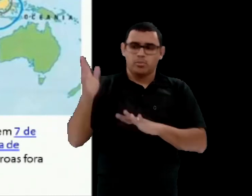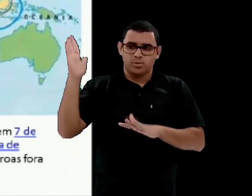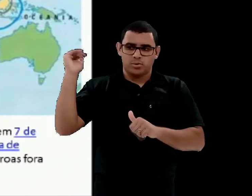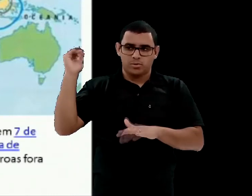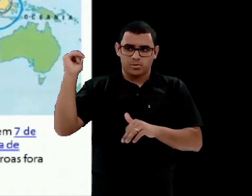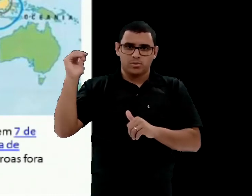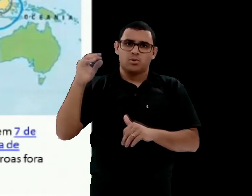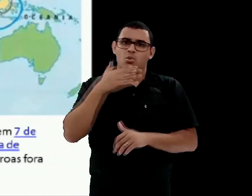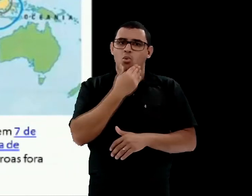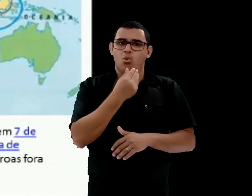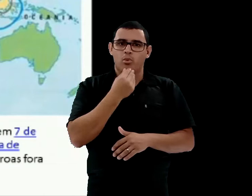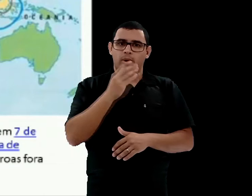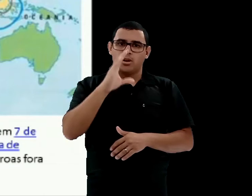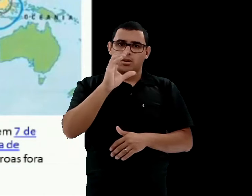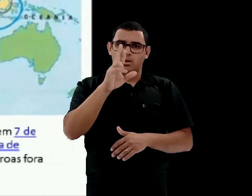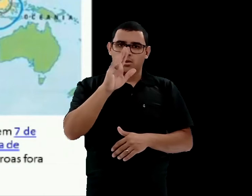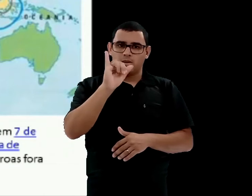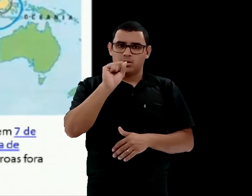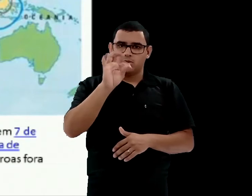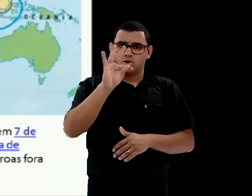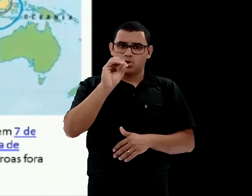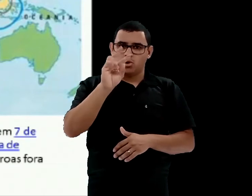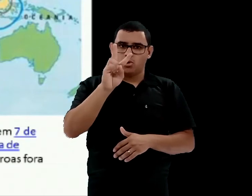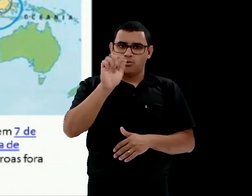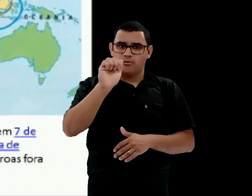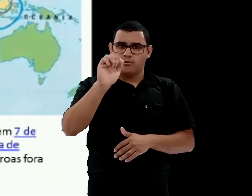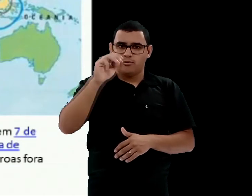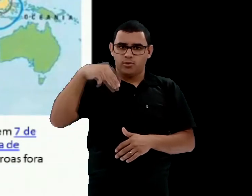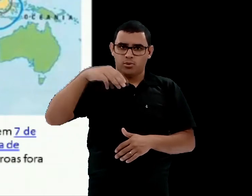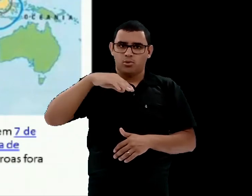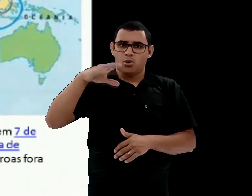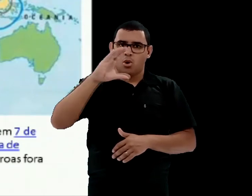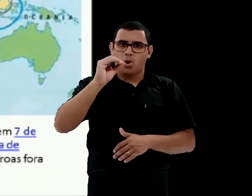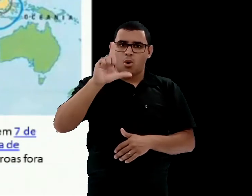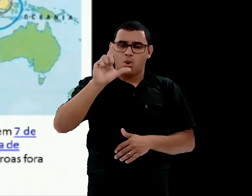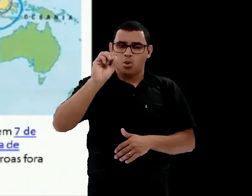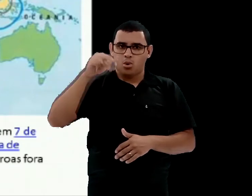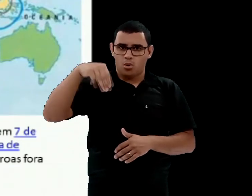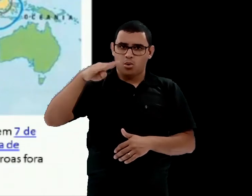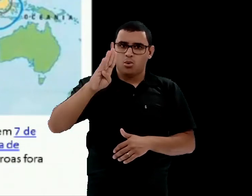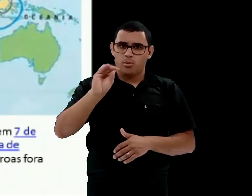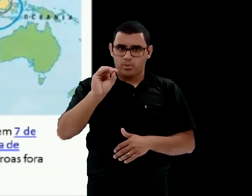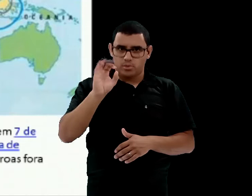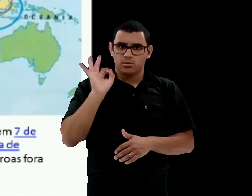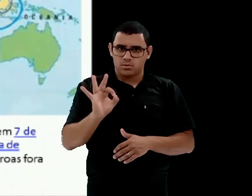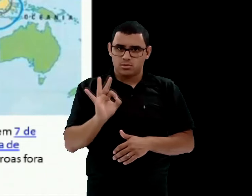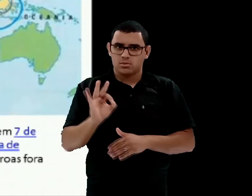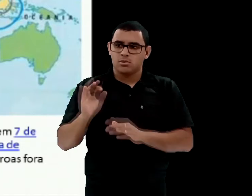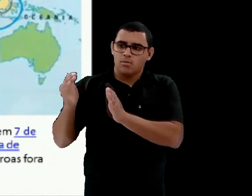dos espanhóis, a de Cristóvão Colombo. Então ele se desloca numa